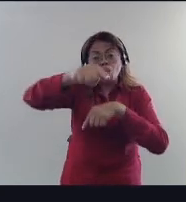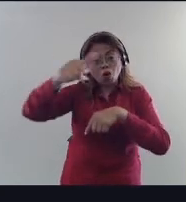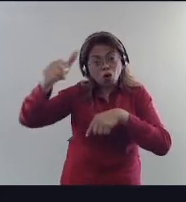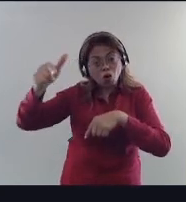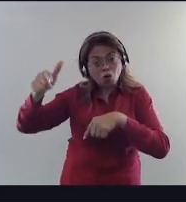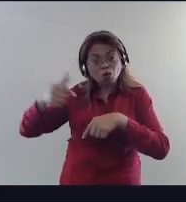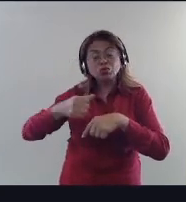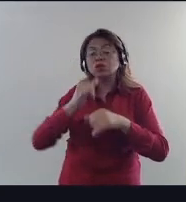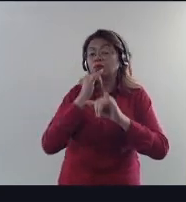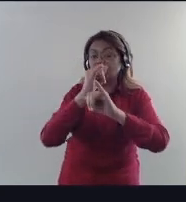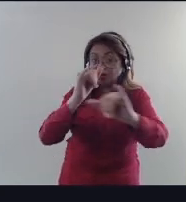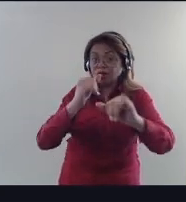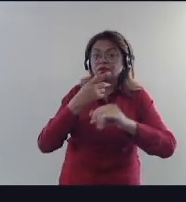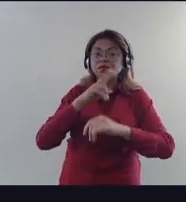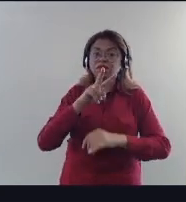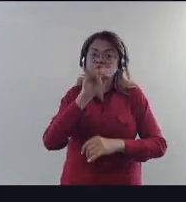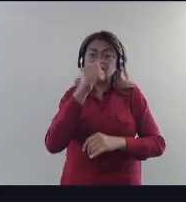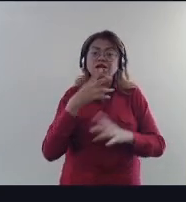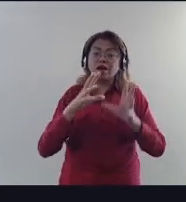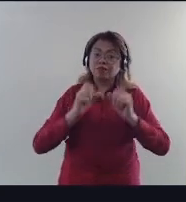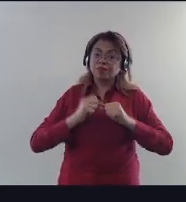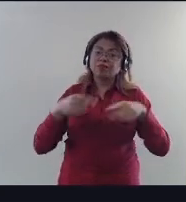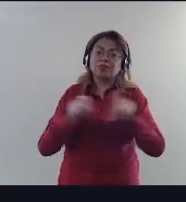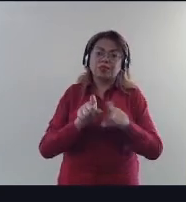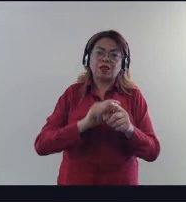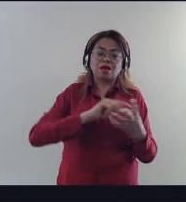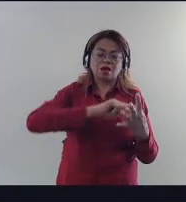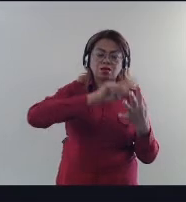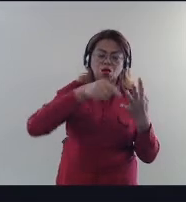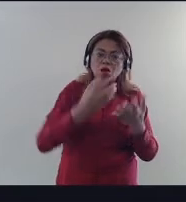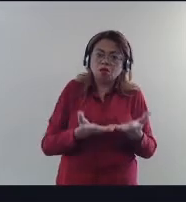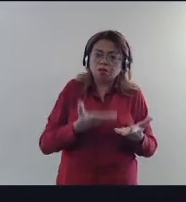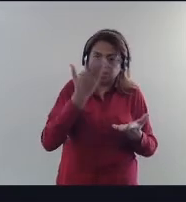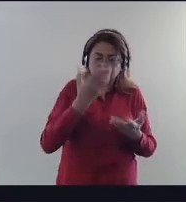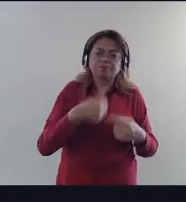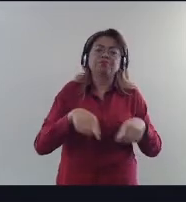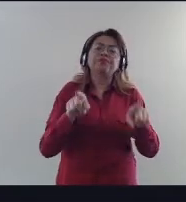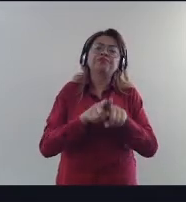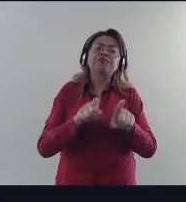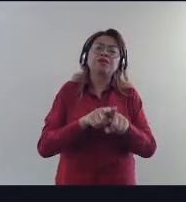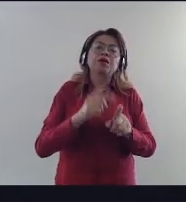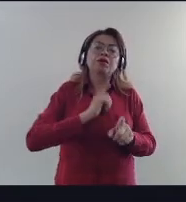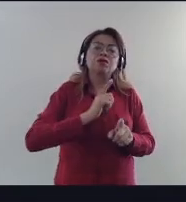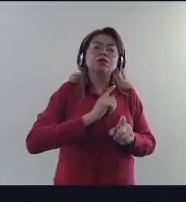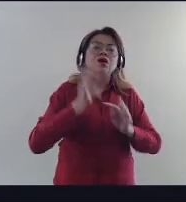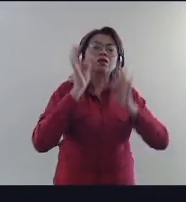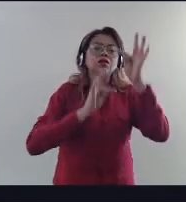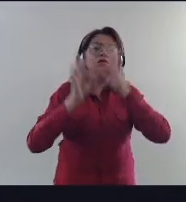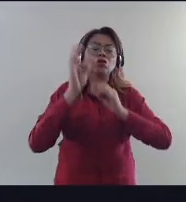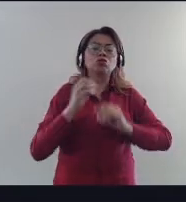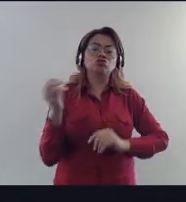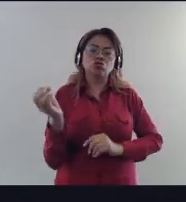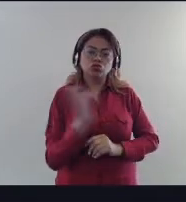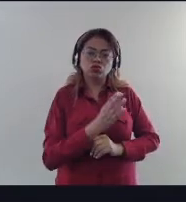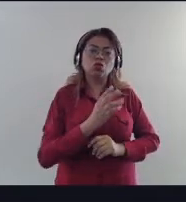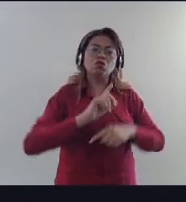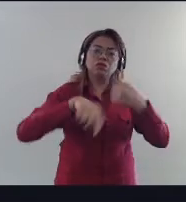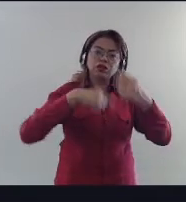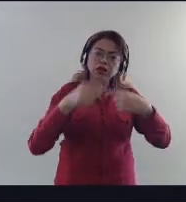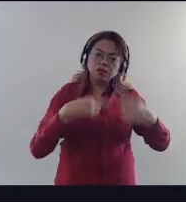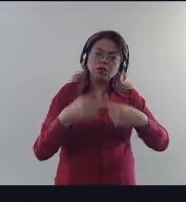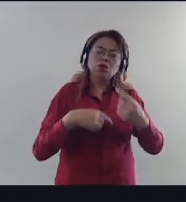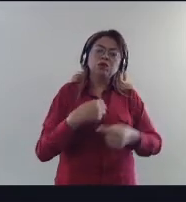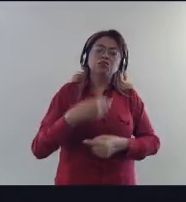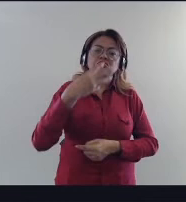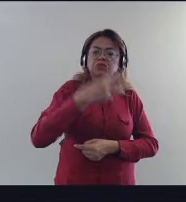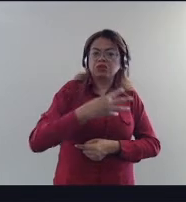novas tecnologias, inovações, etc. E aí a tecnologia ou inovação já não é mais novidade.